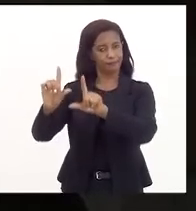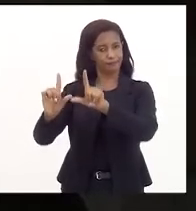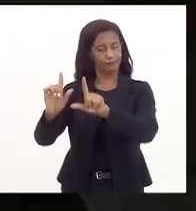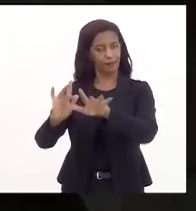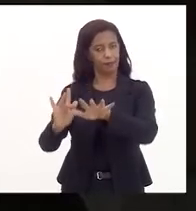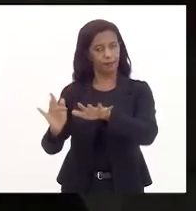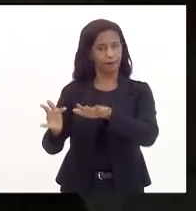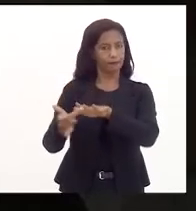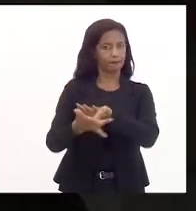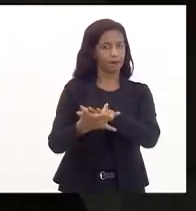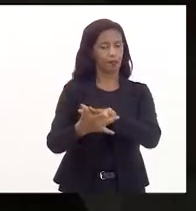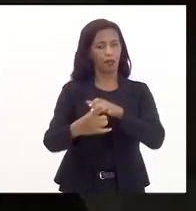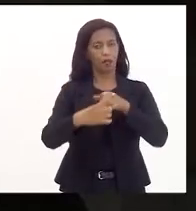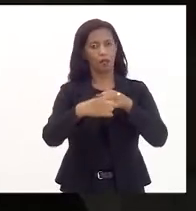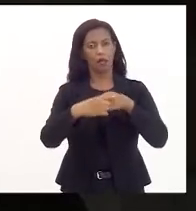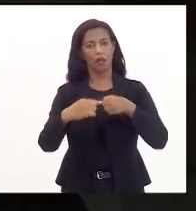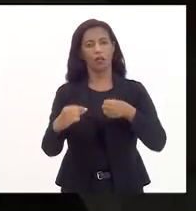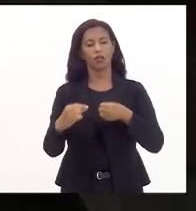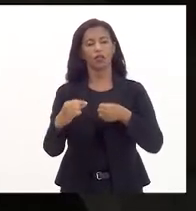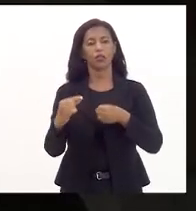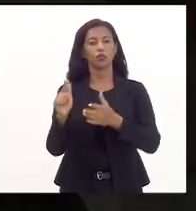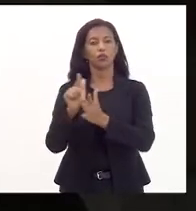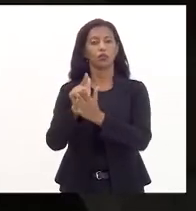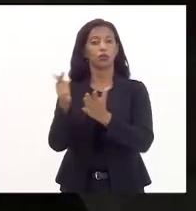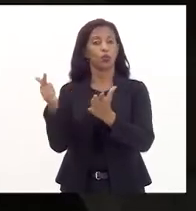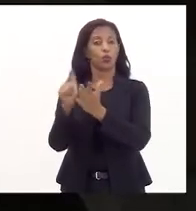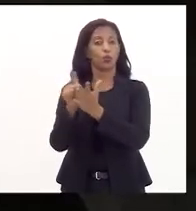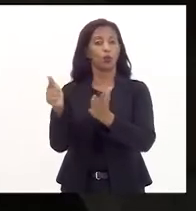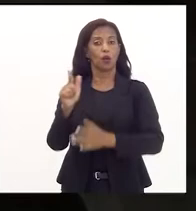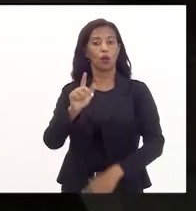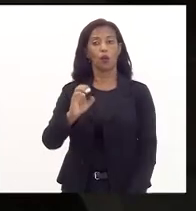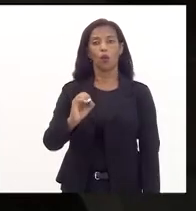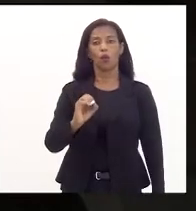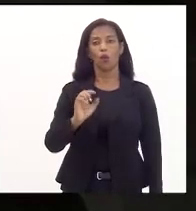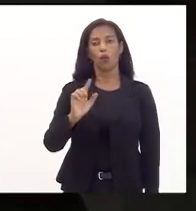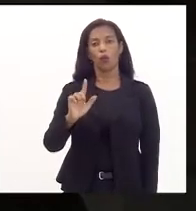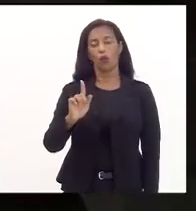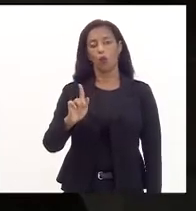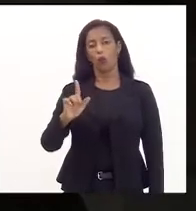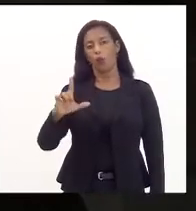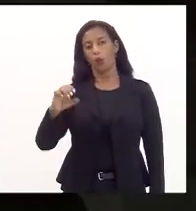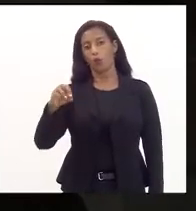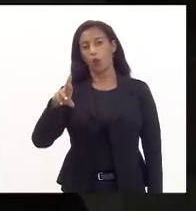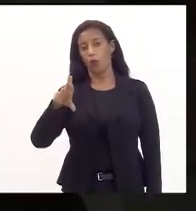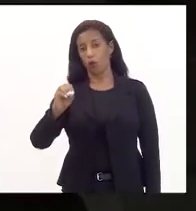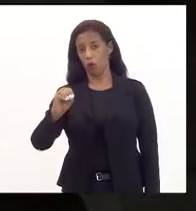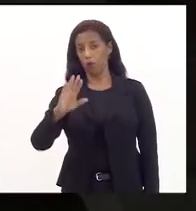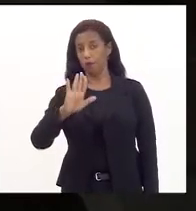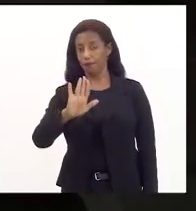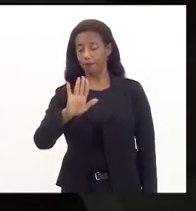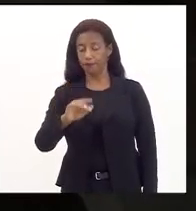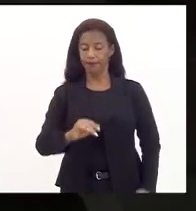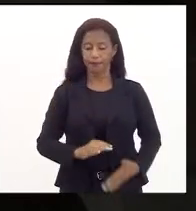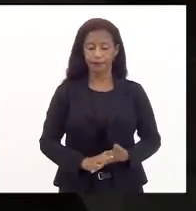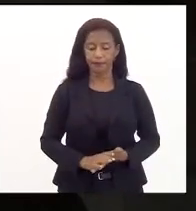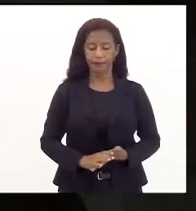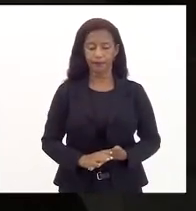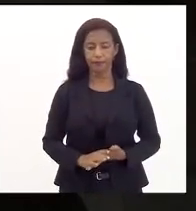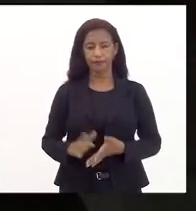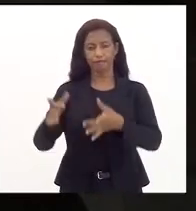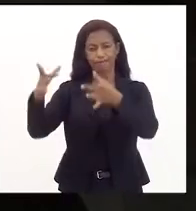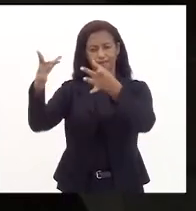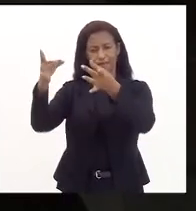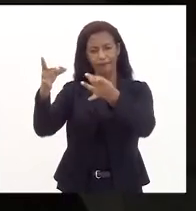o artigo de fundo do jornal O Globo. Mas queria tecer alguns